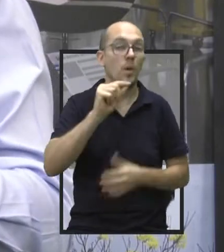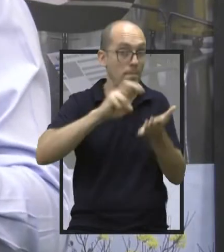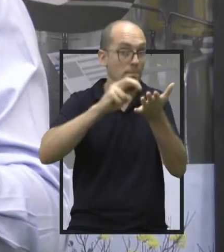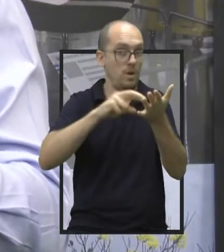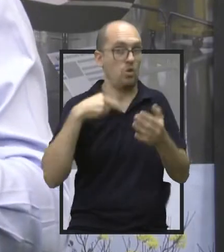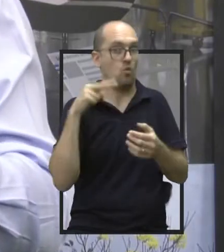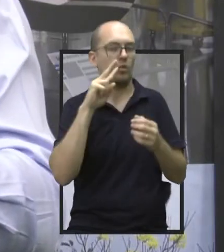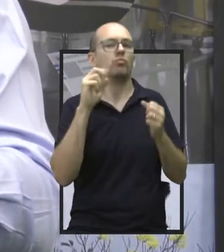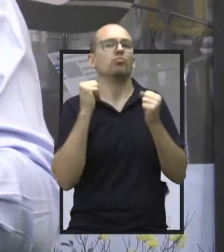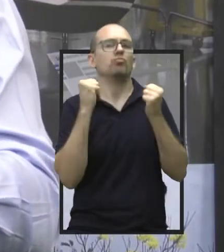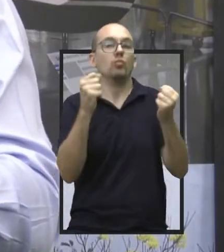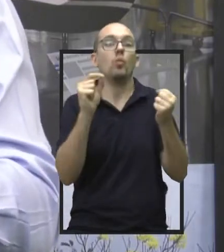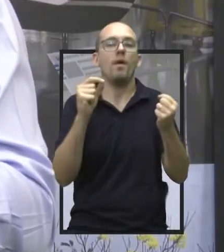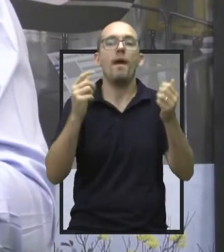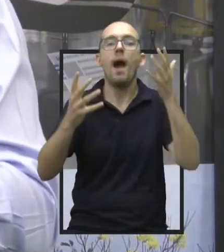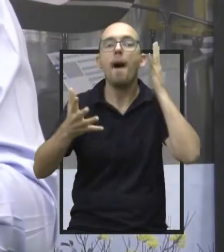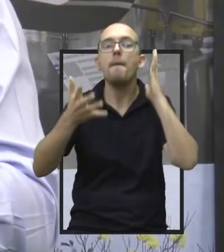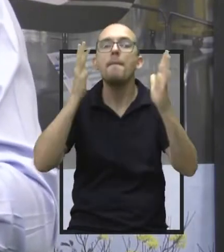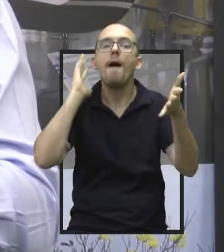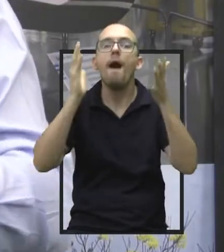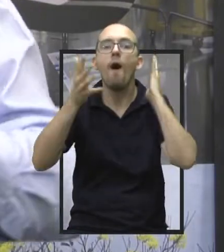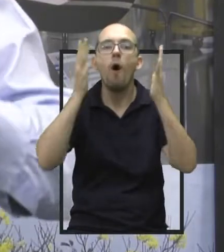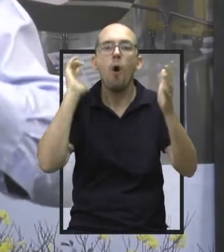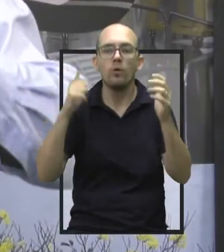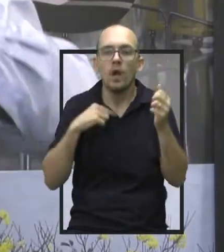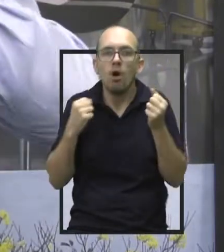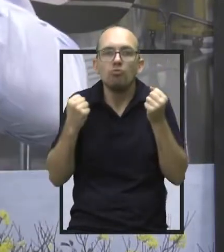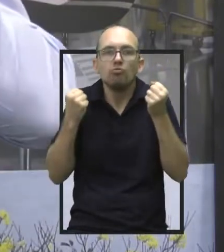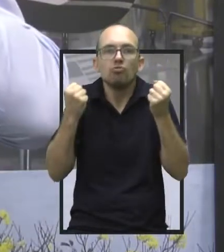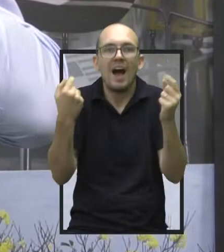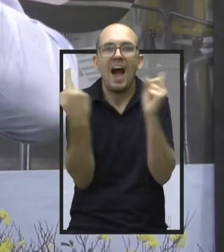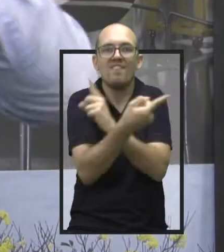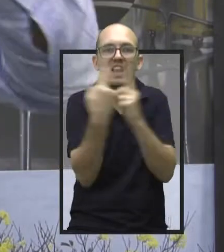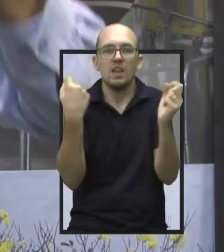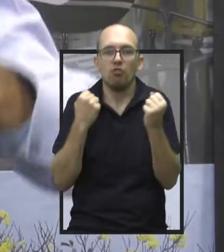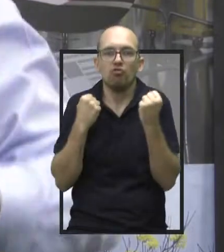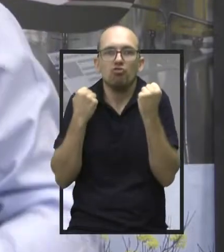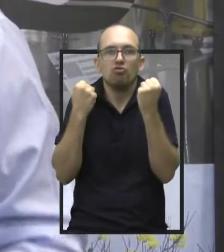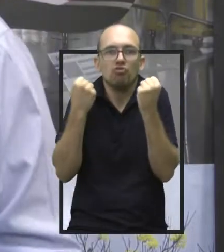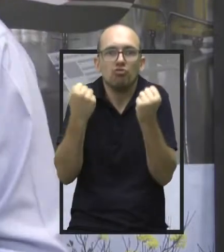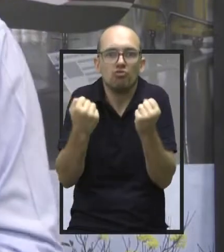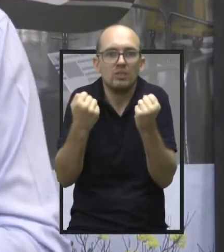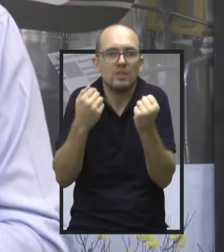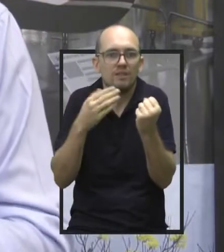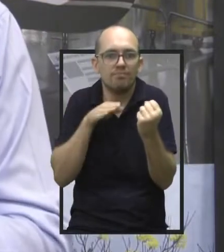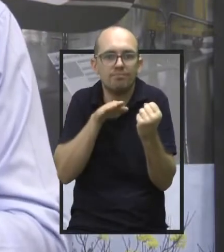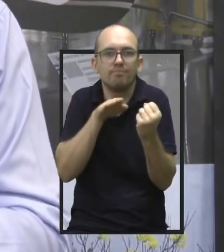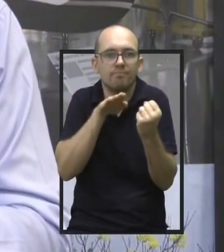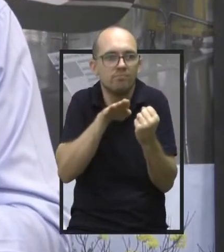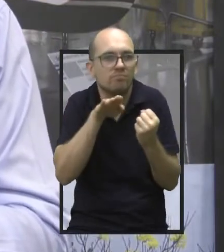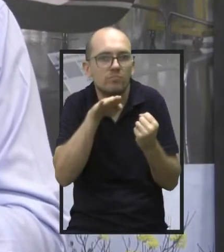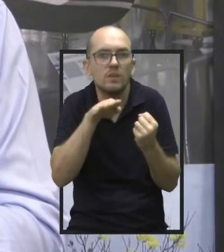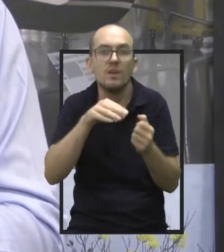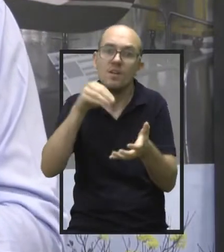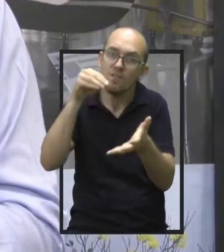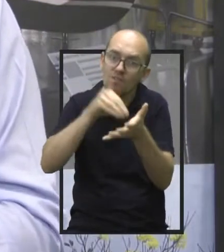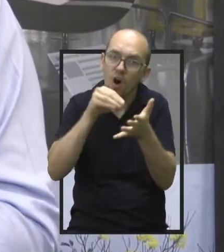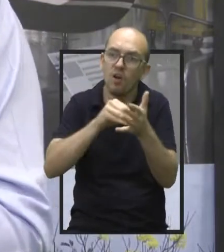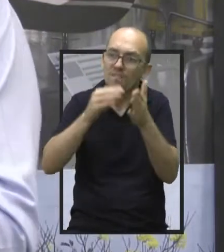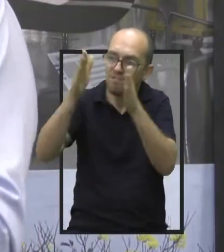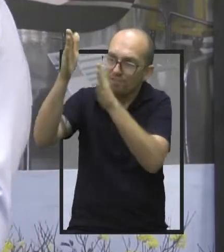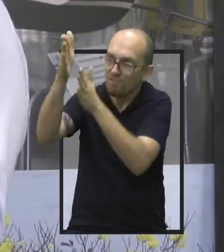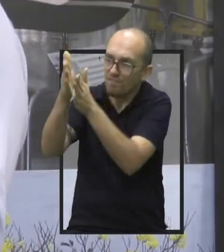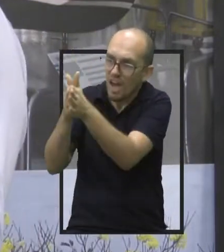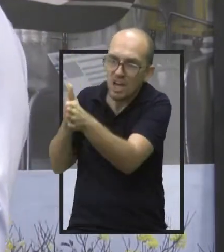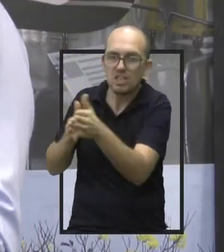no meio da avenida para virar aqueles cortinhos que tem. Se tem rotatória em cima e embaixo, fecha aquilo. Eu não sei